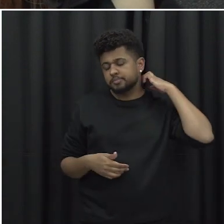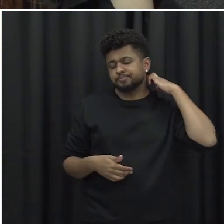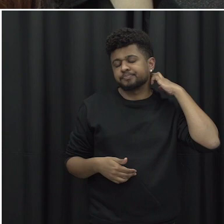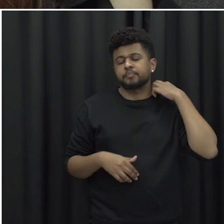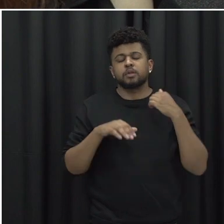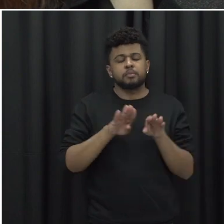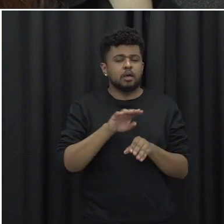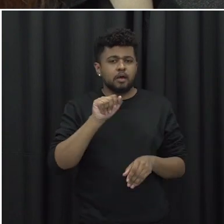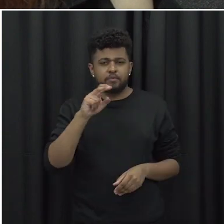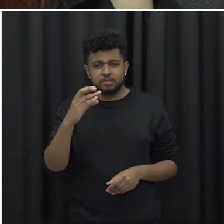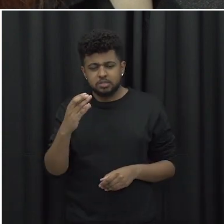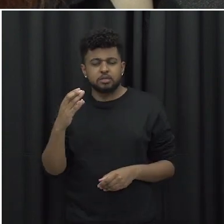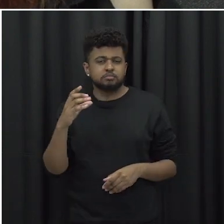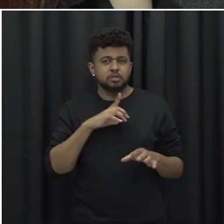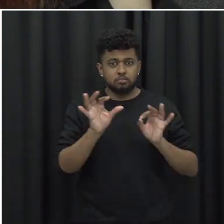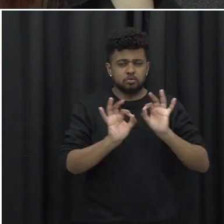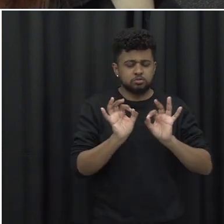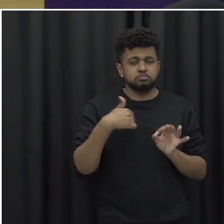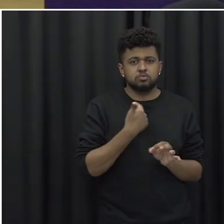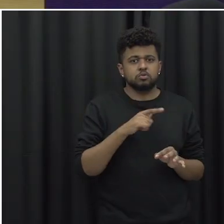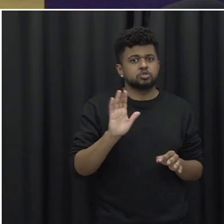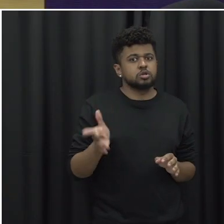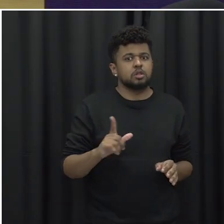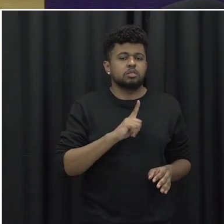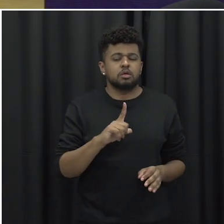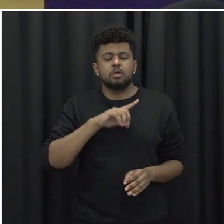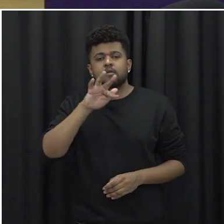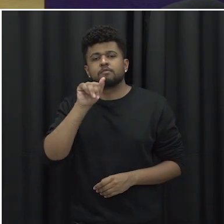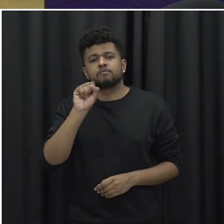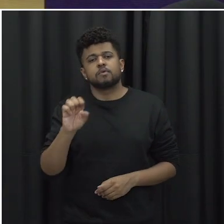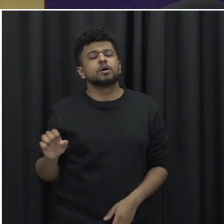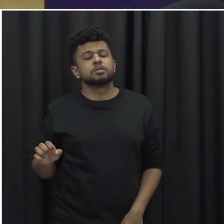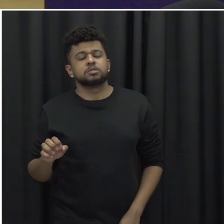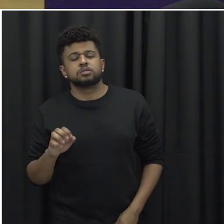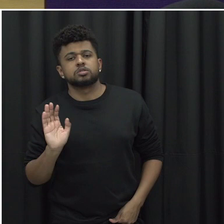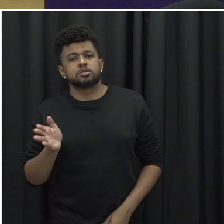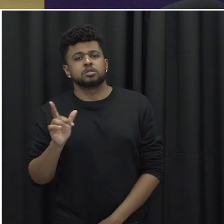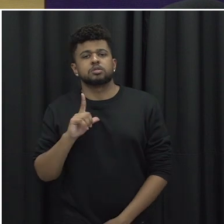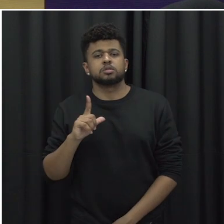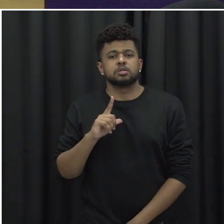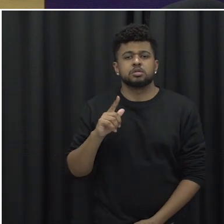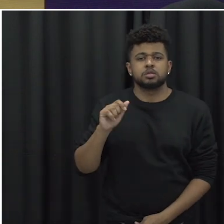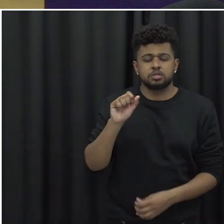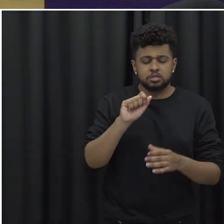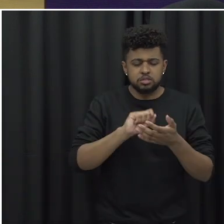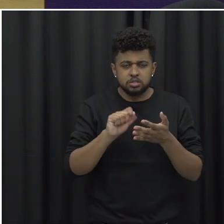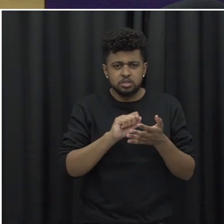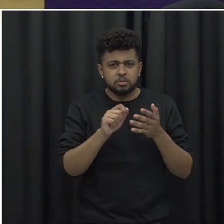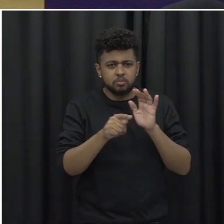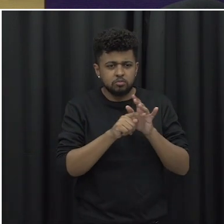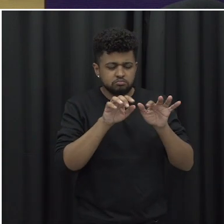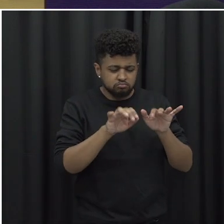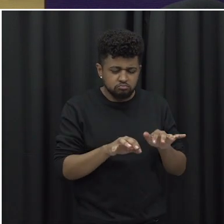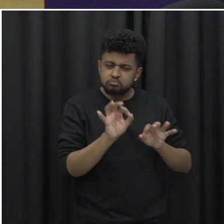de escrever o projeto e mandar para a liberação do Comitê de Ética para começar a pesquisa. Então, assim que tiver